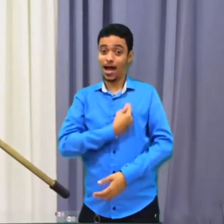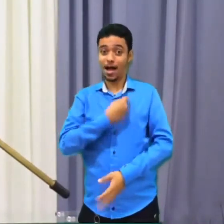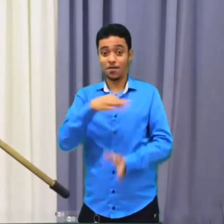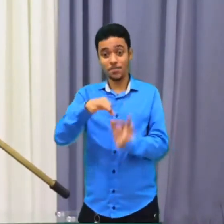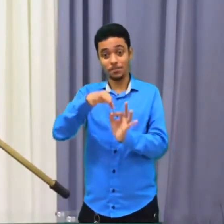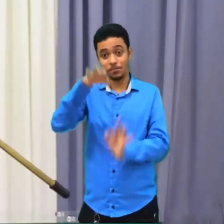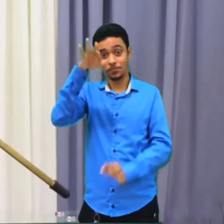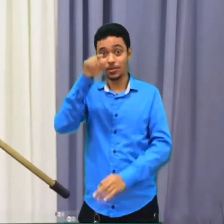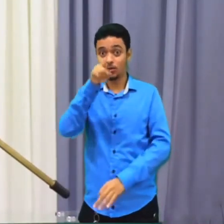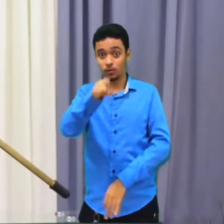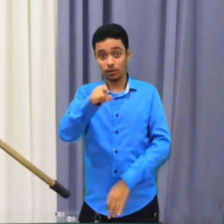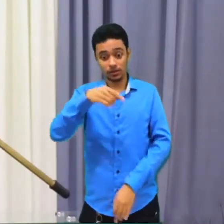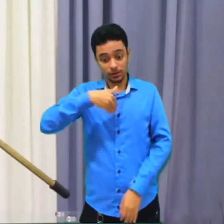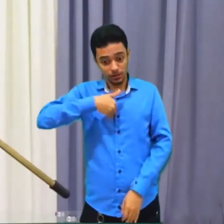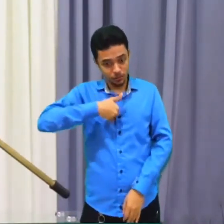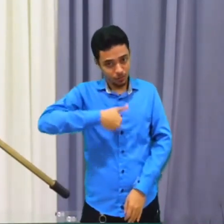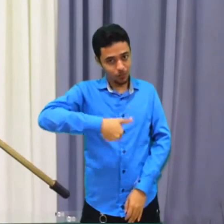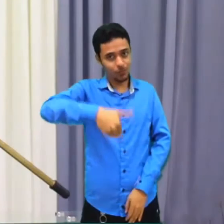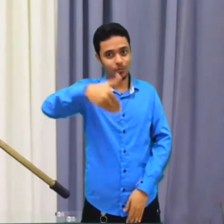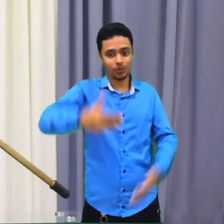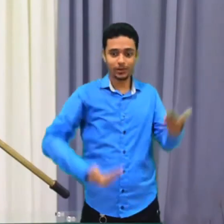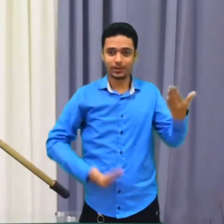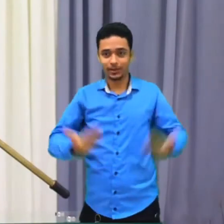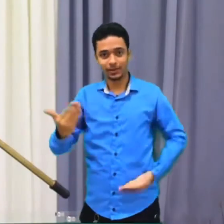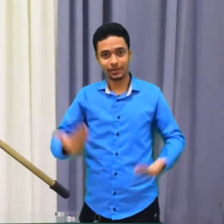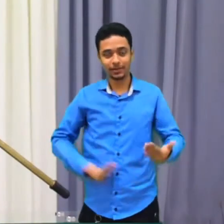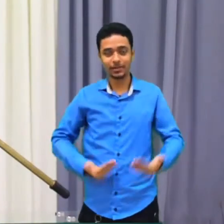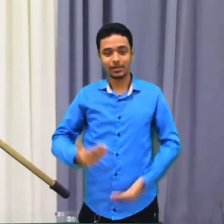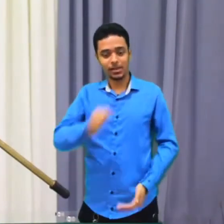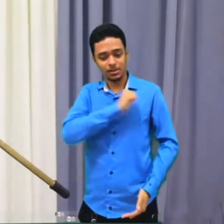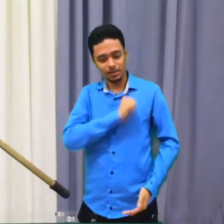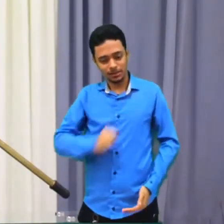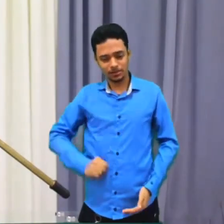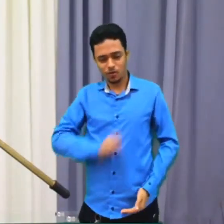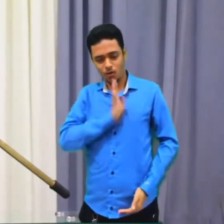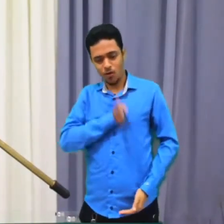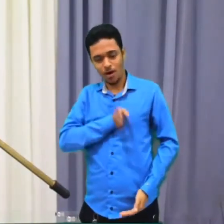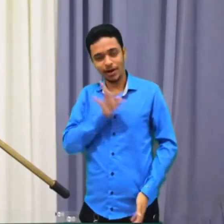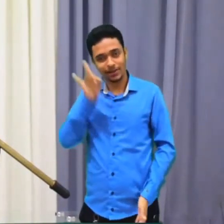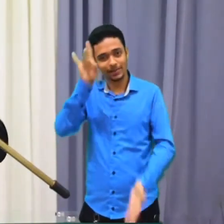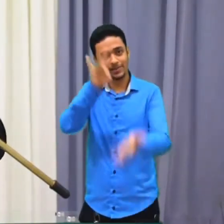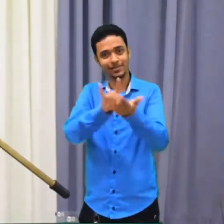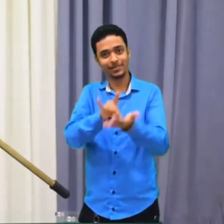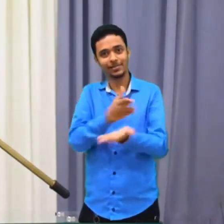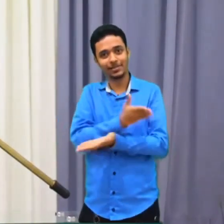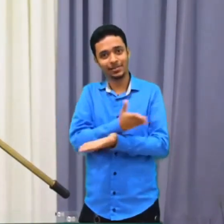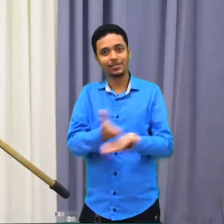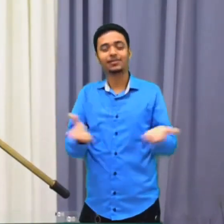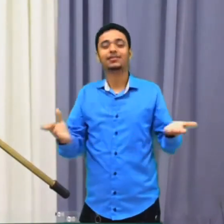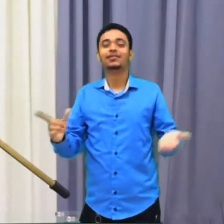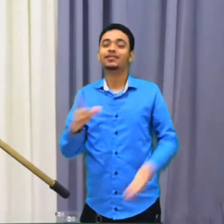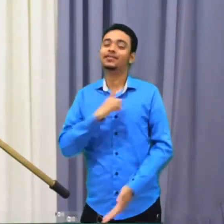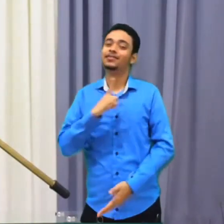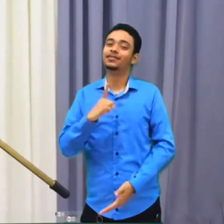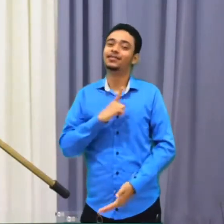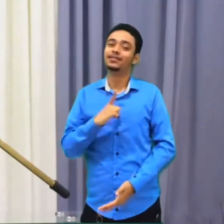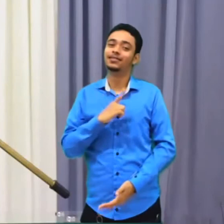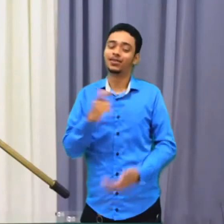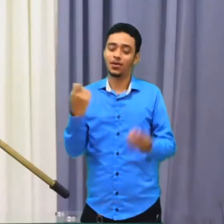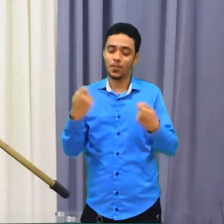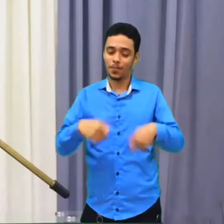espiritual, que você continue servindo ao Senhor de todo o seu coração, que você preencha